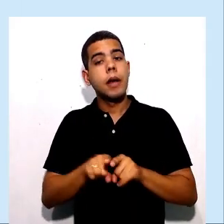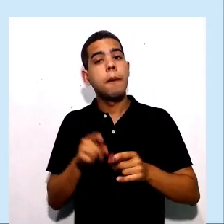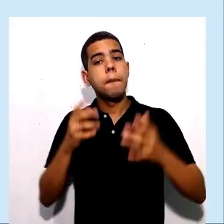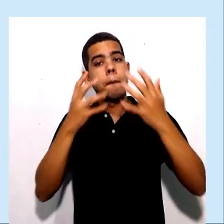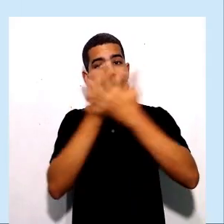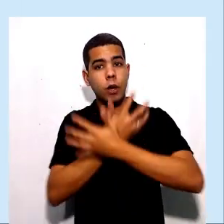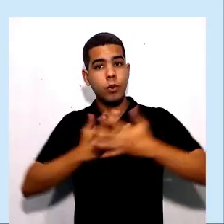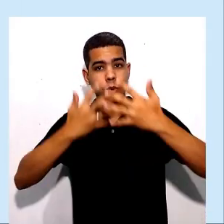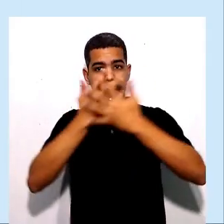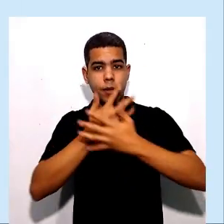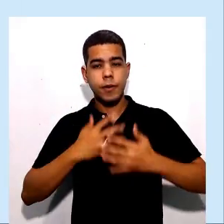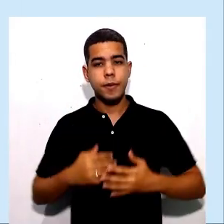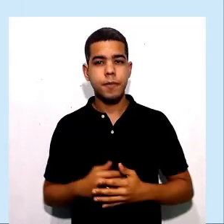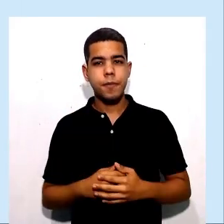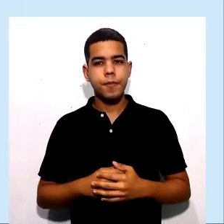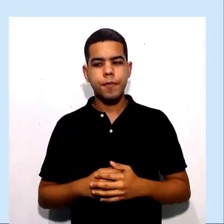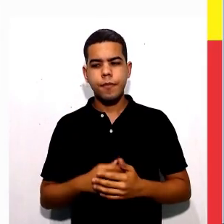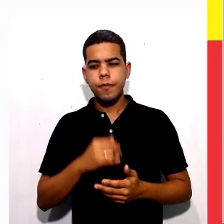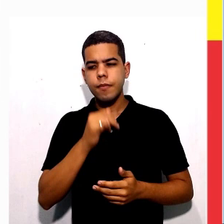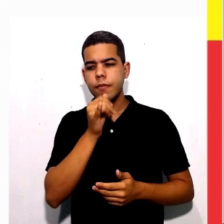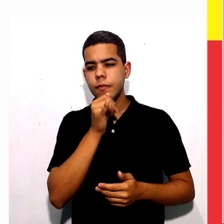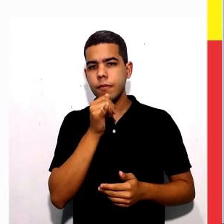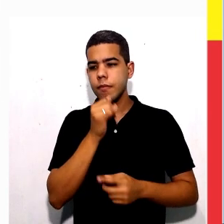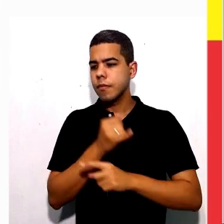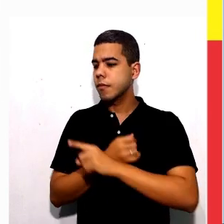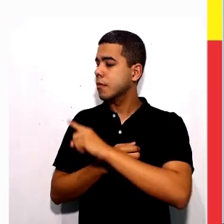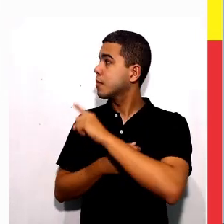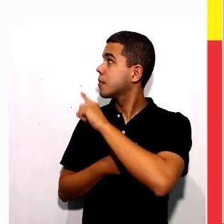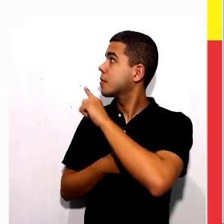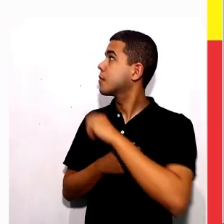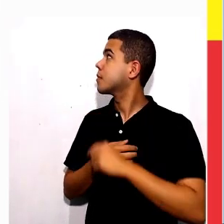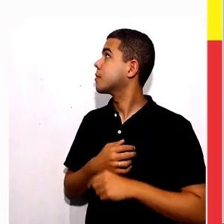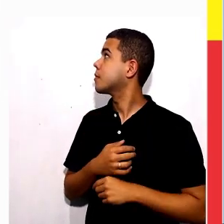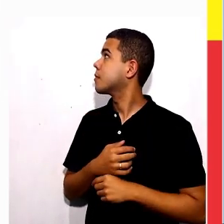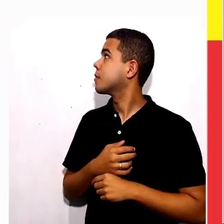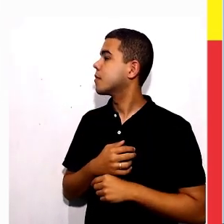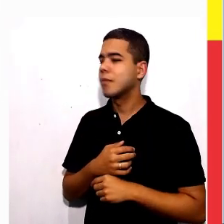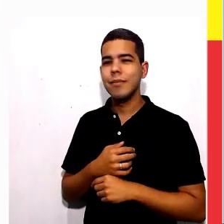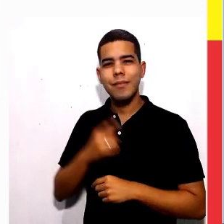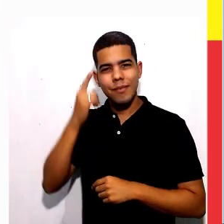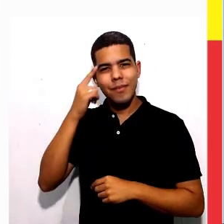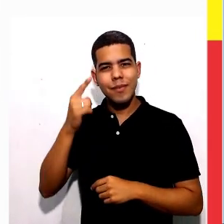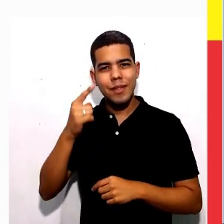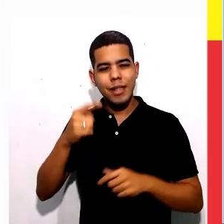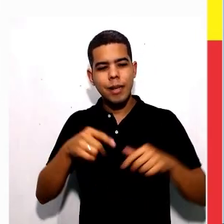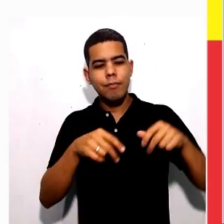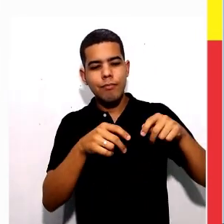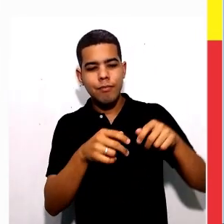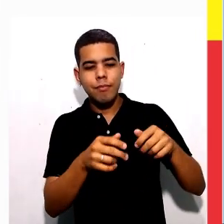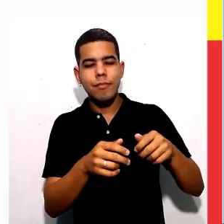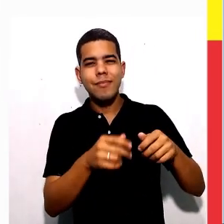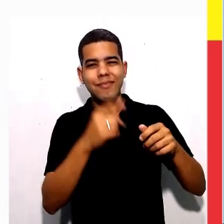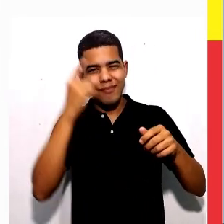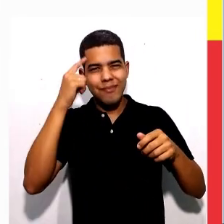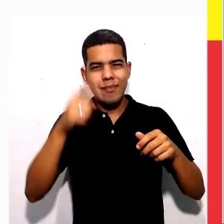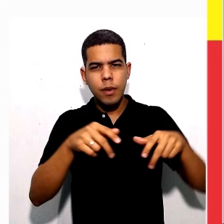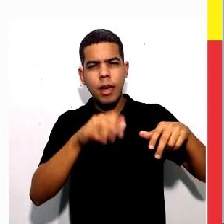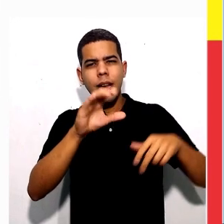música? Veja aí que temos essa partitura. Ciranda, cirandinha, que a gente pode